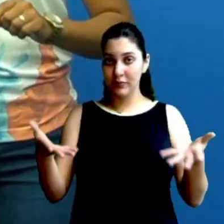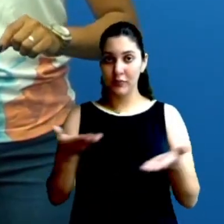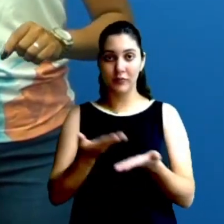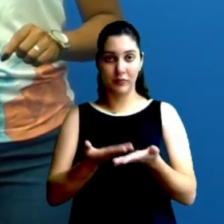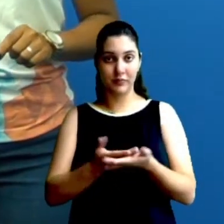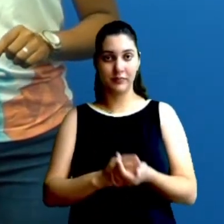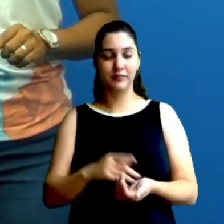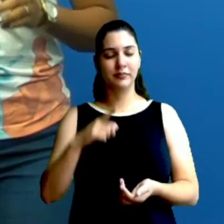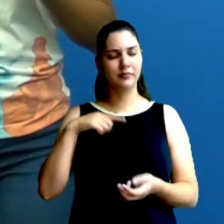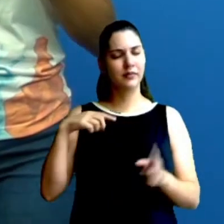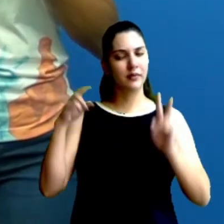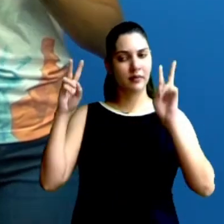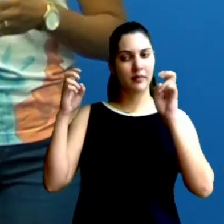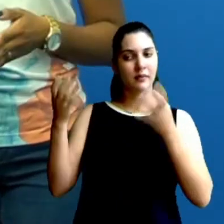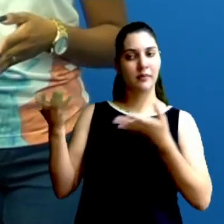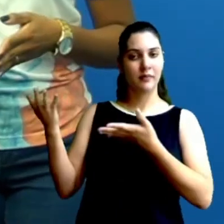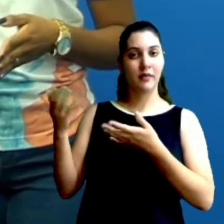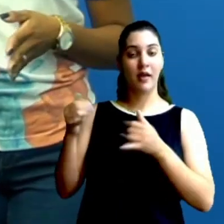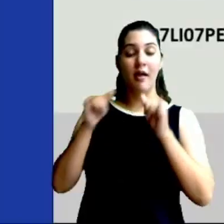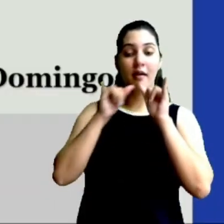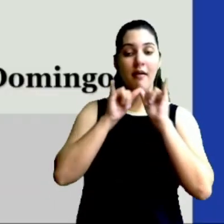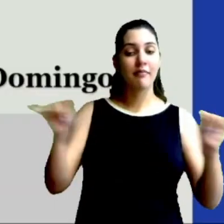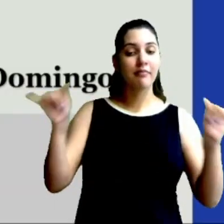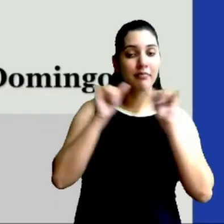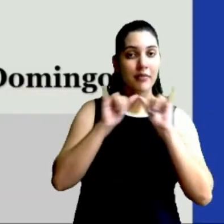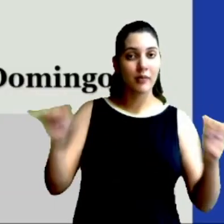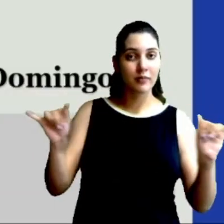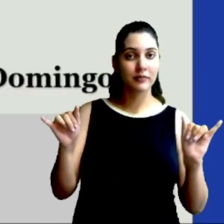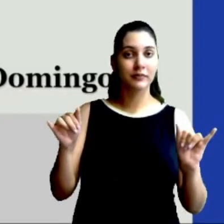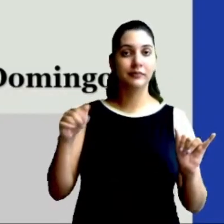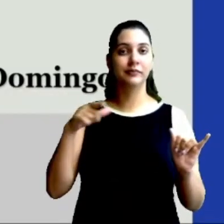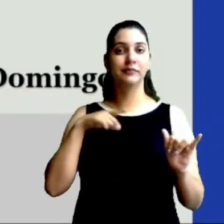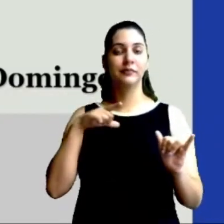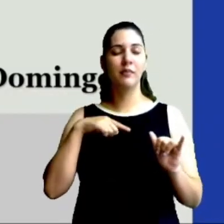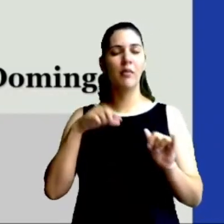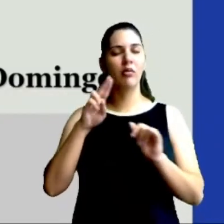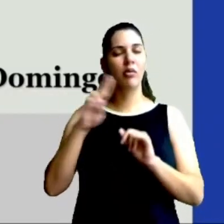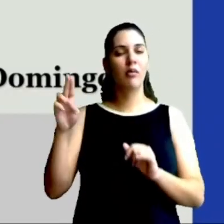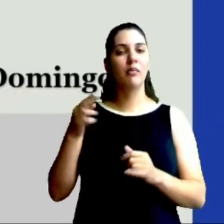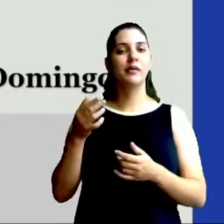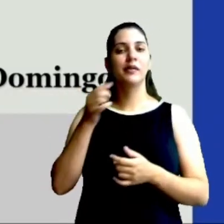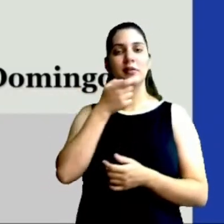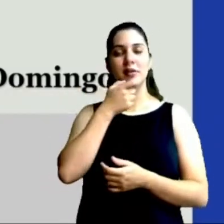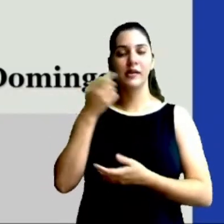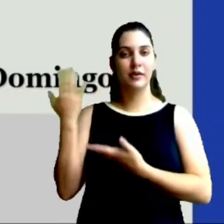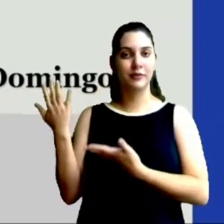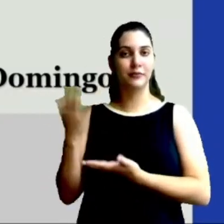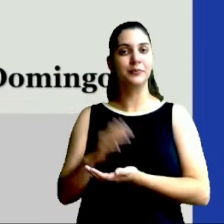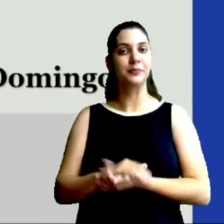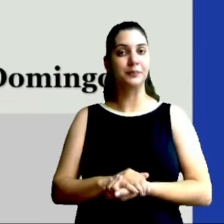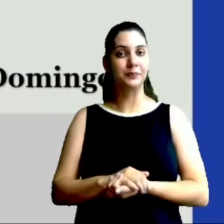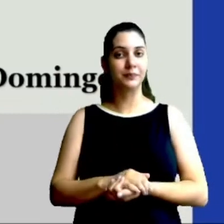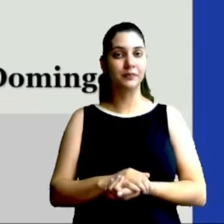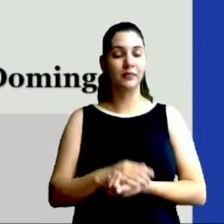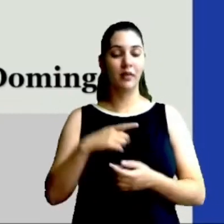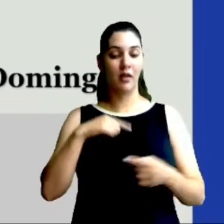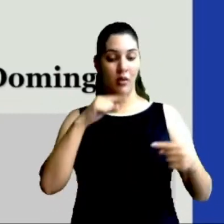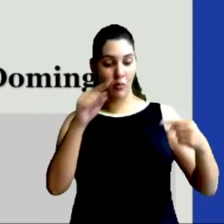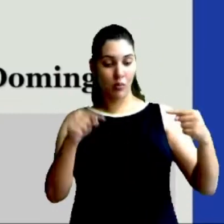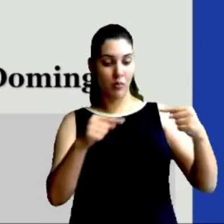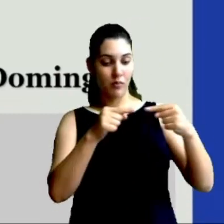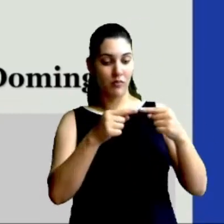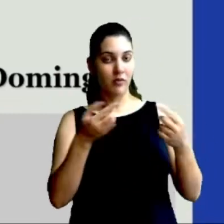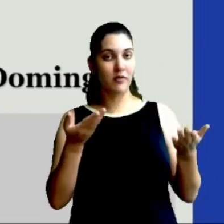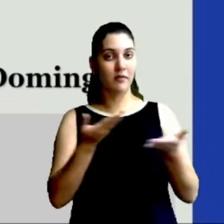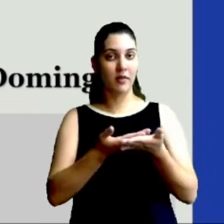O tema é esse, ó. Anúncio, também chamado de advertisement. Gente, objetivo da aula